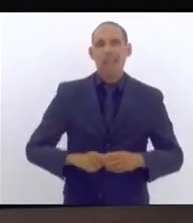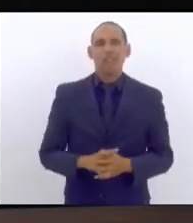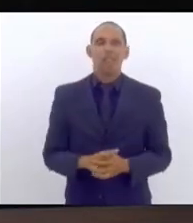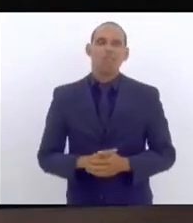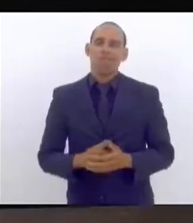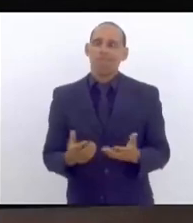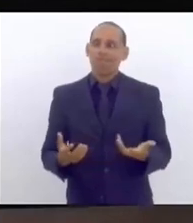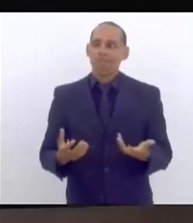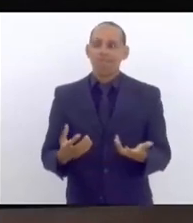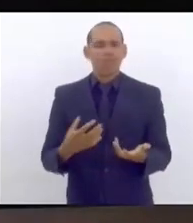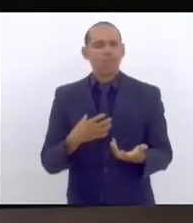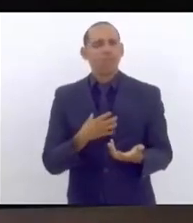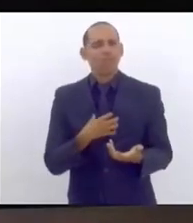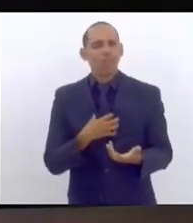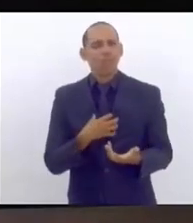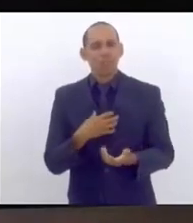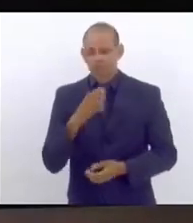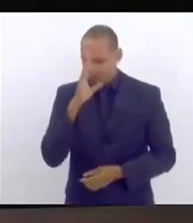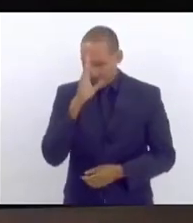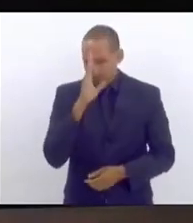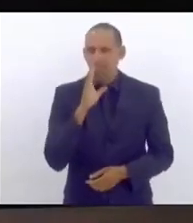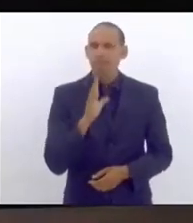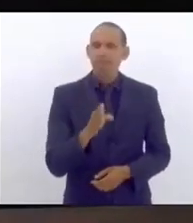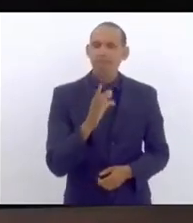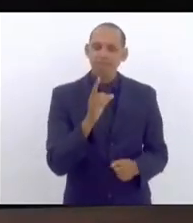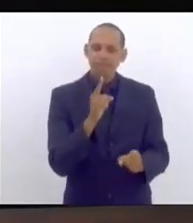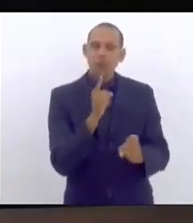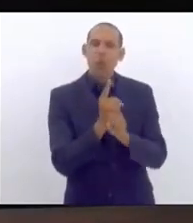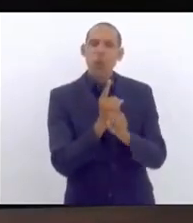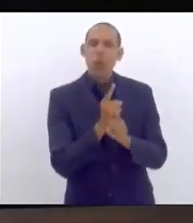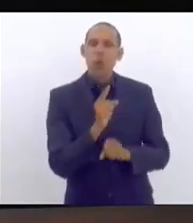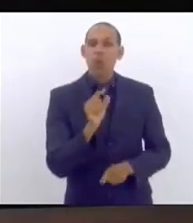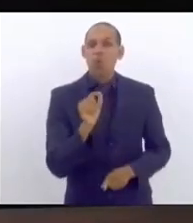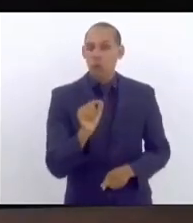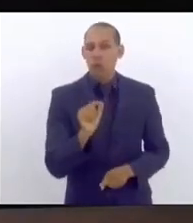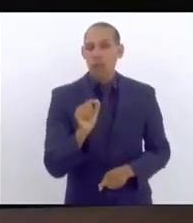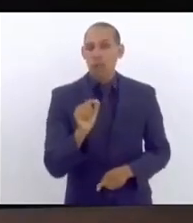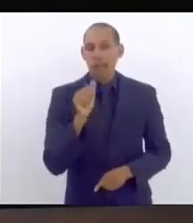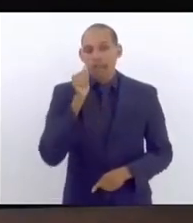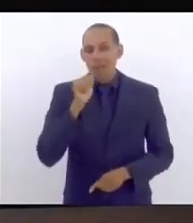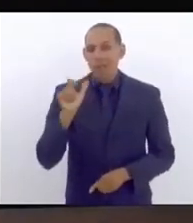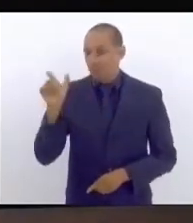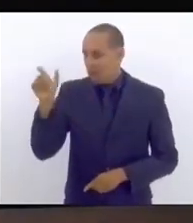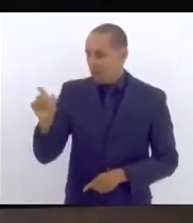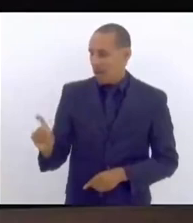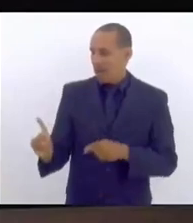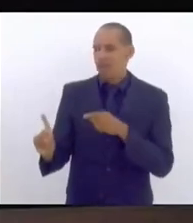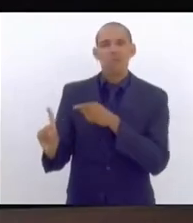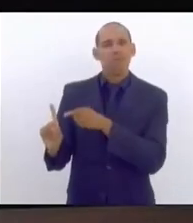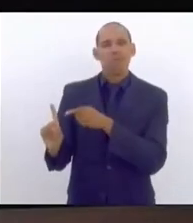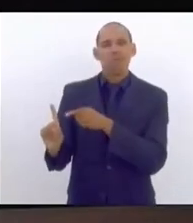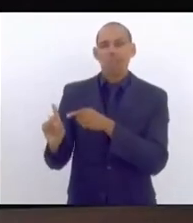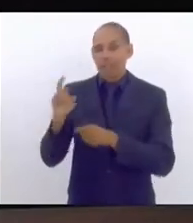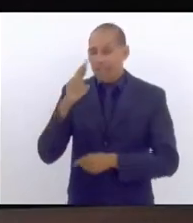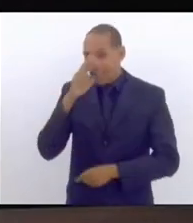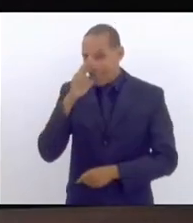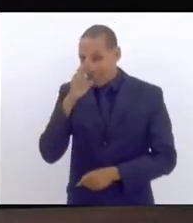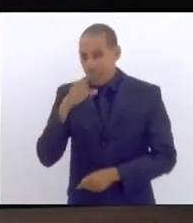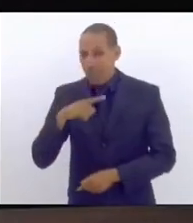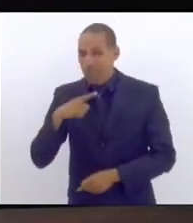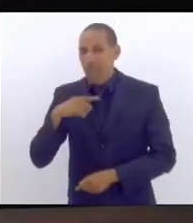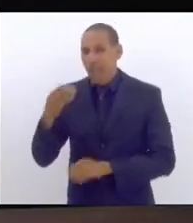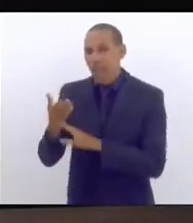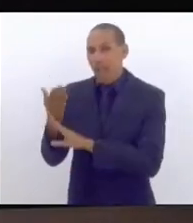uma forma objetiva identificar se aquela mulher estava ou não em risco